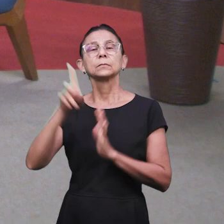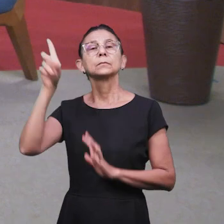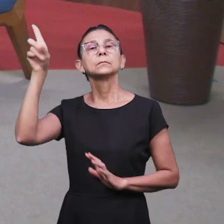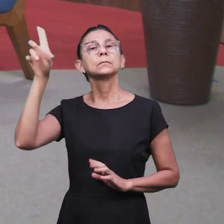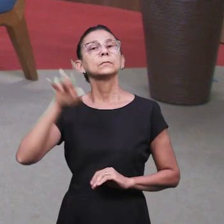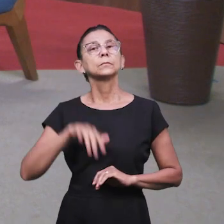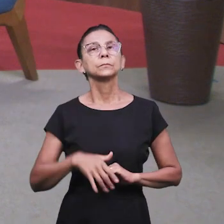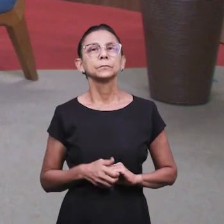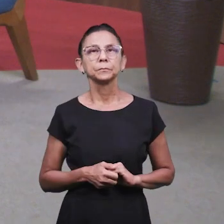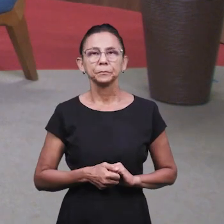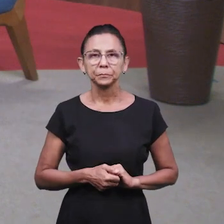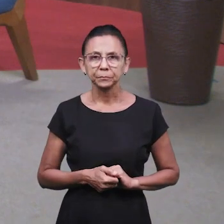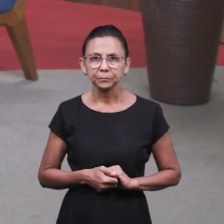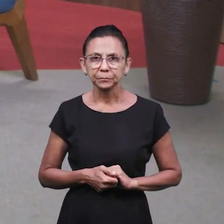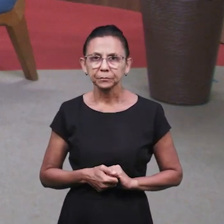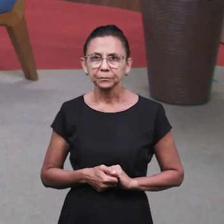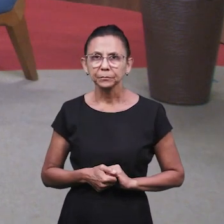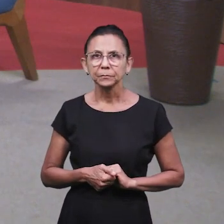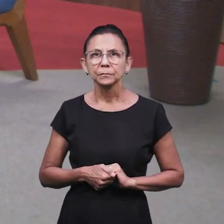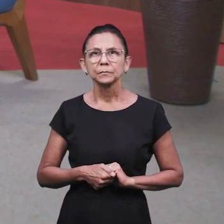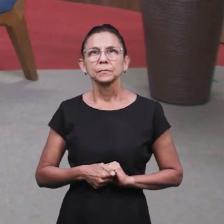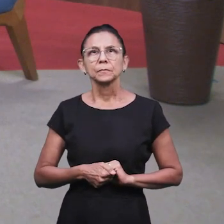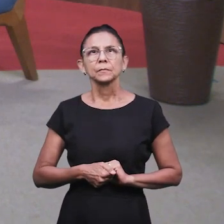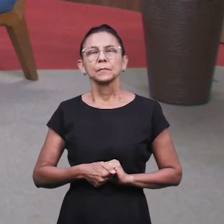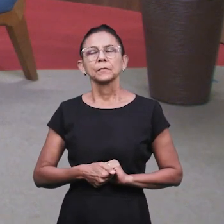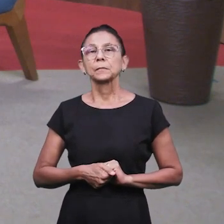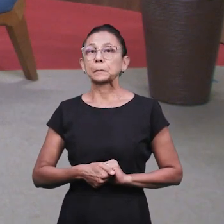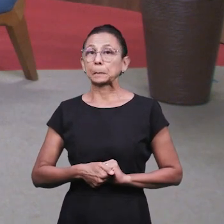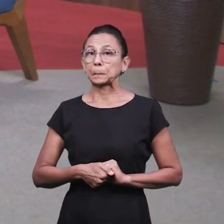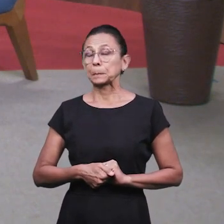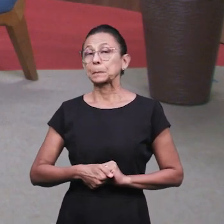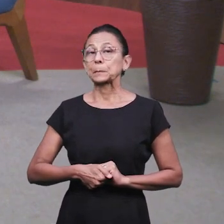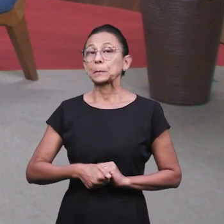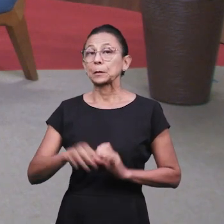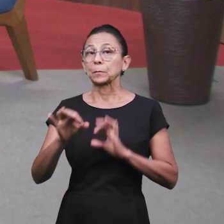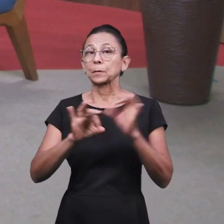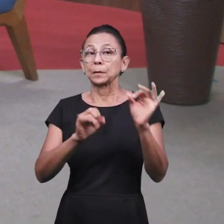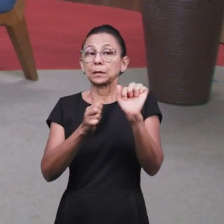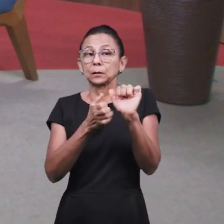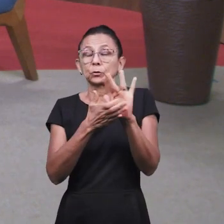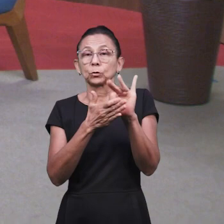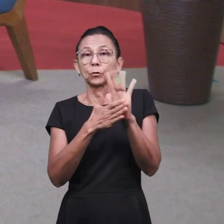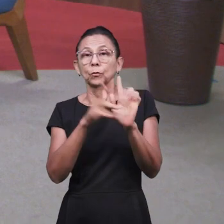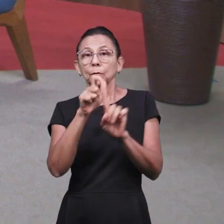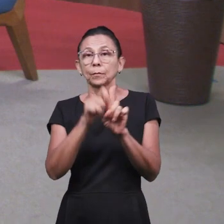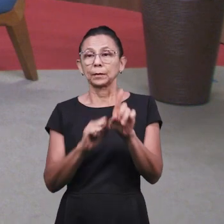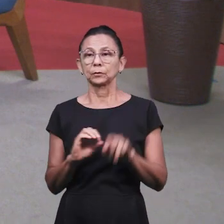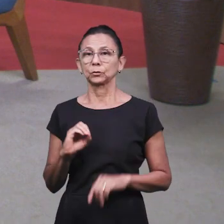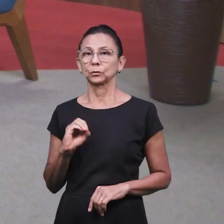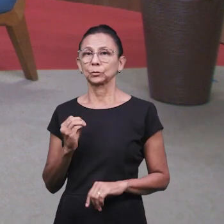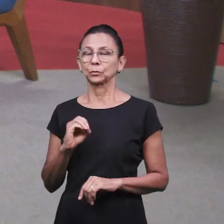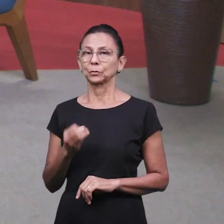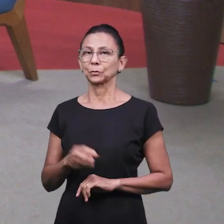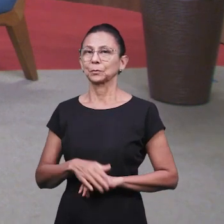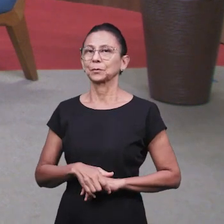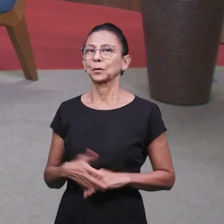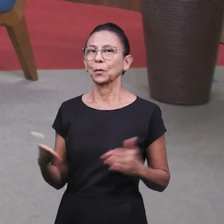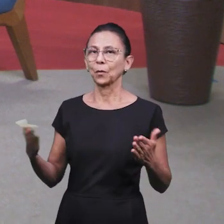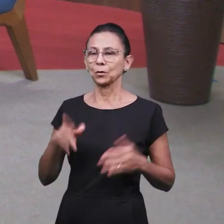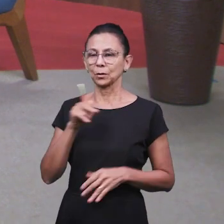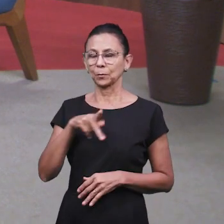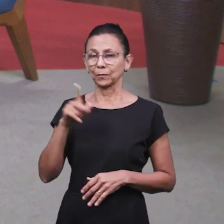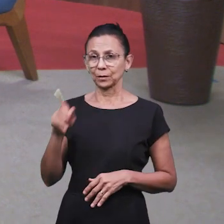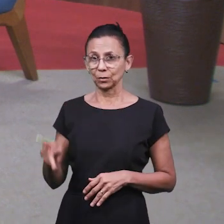o título do louvor que a tia Janaína está trabalhando com os instrumentistas, já nos preparando, inclusive, para o mês de outubro, quando ele será